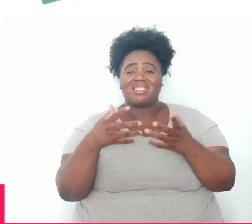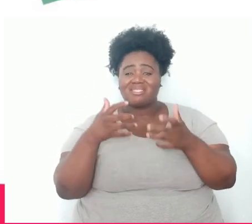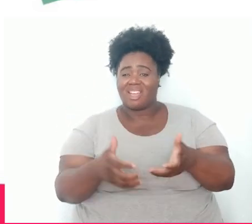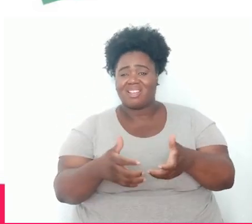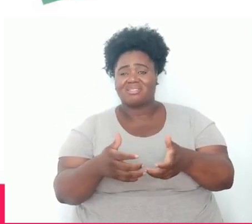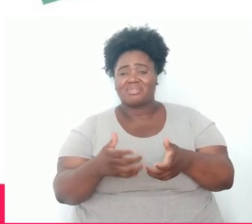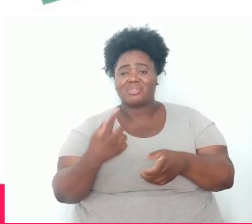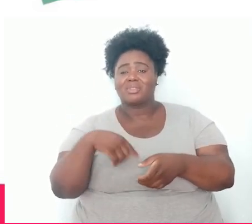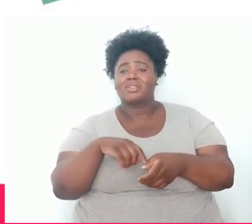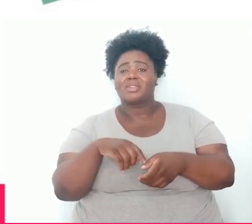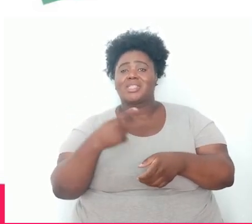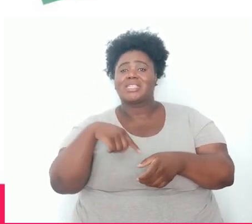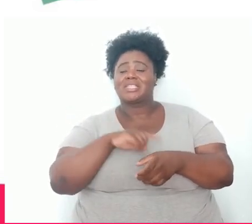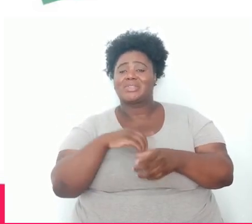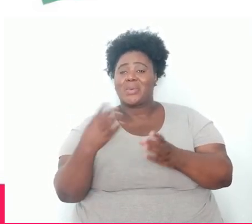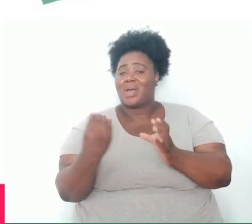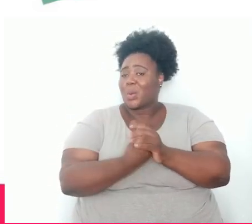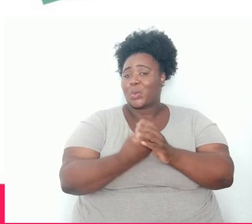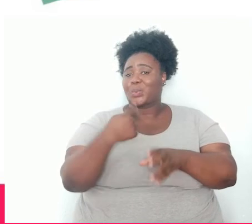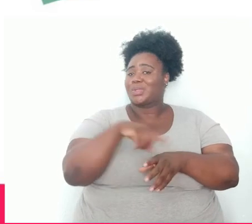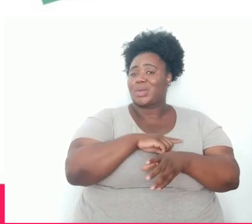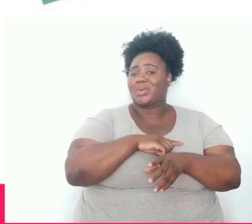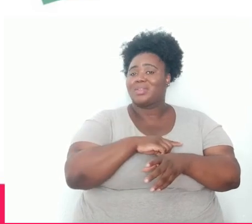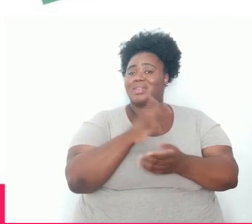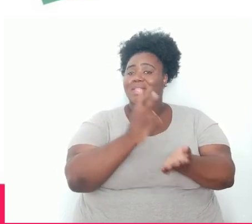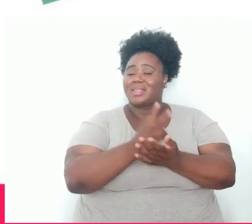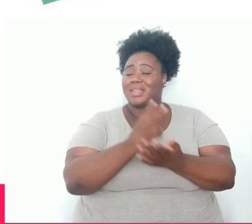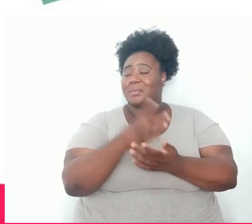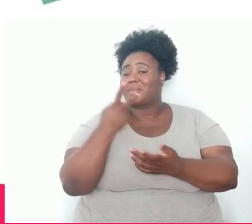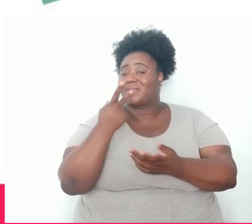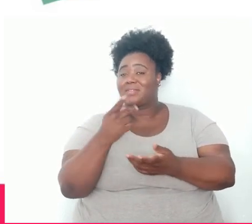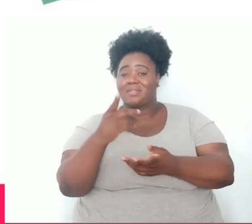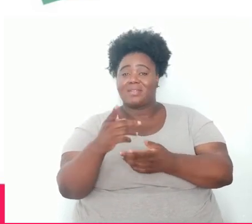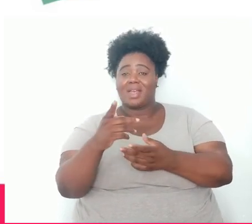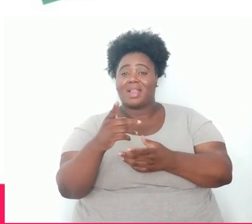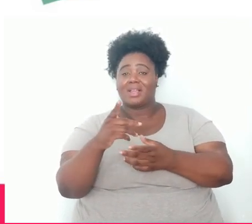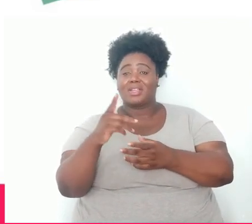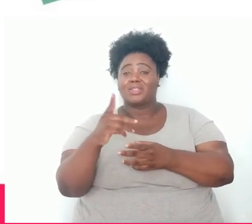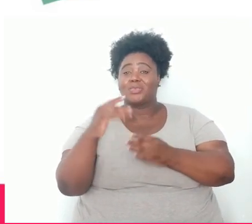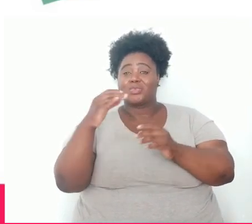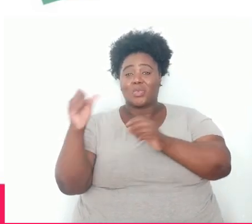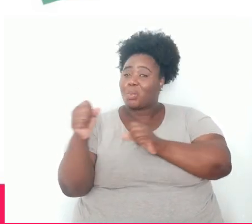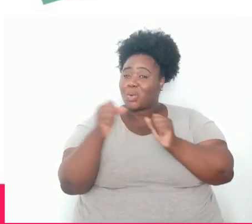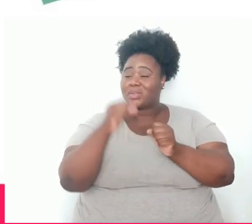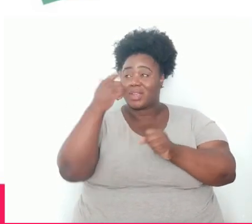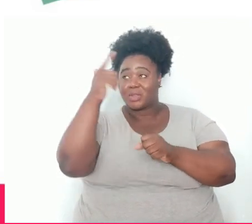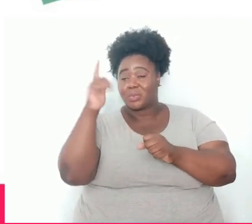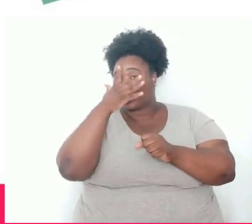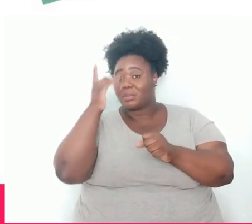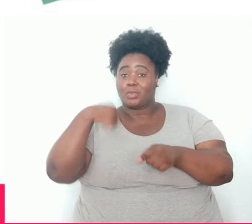que é chata e que não nos incluem e que estão sempre reforçando as hegemonias.